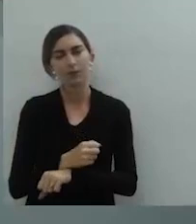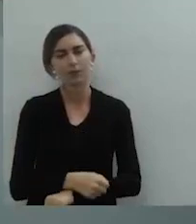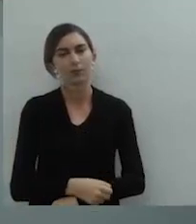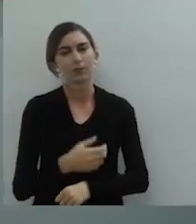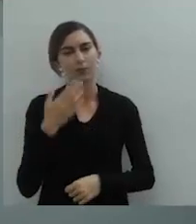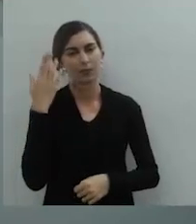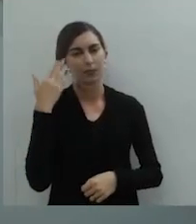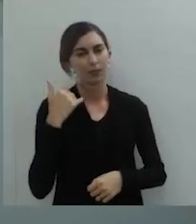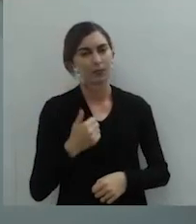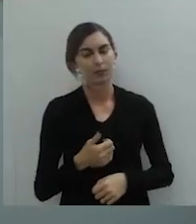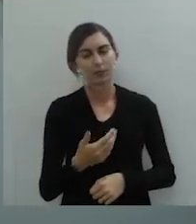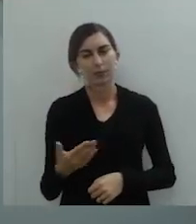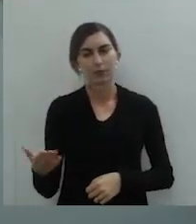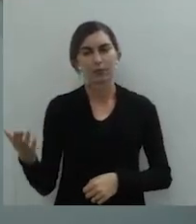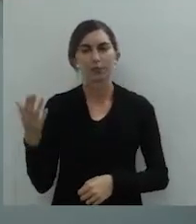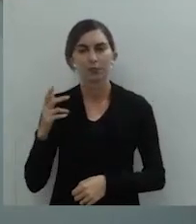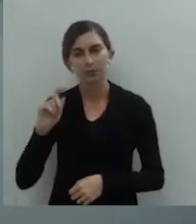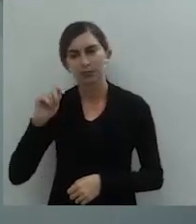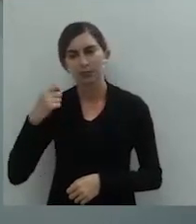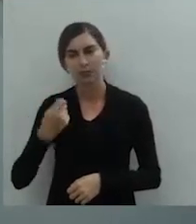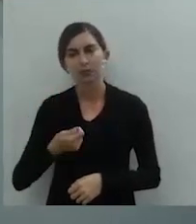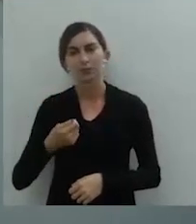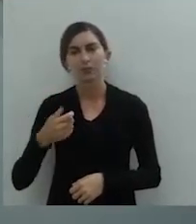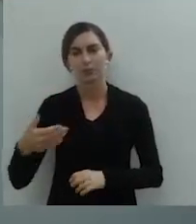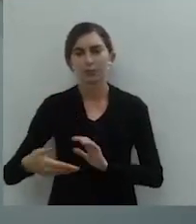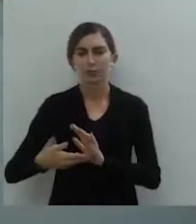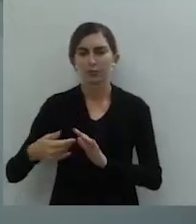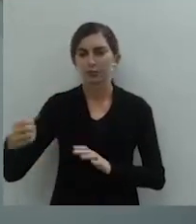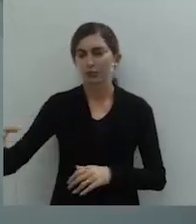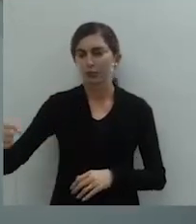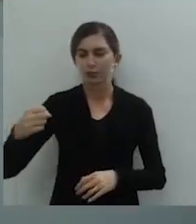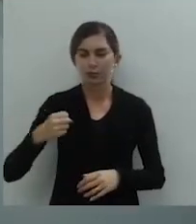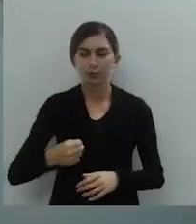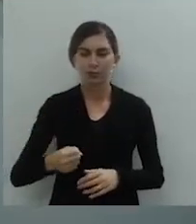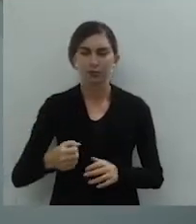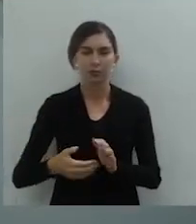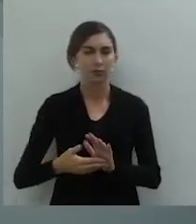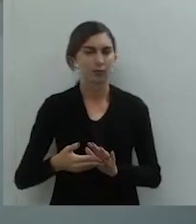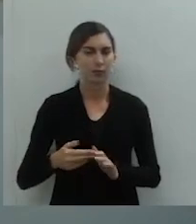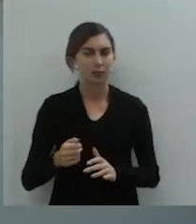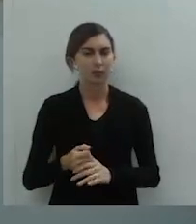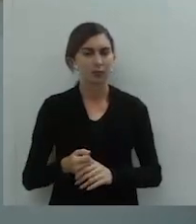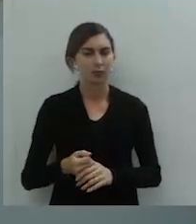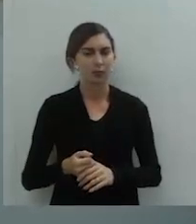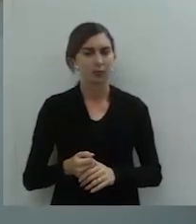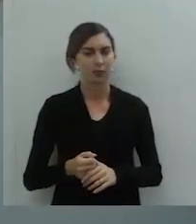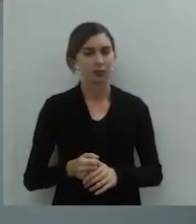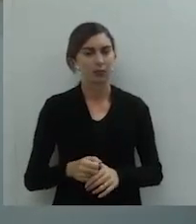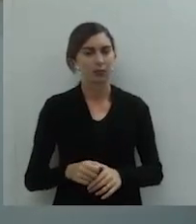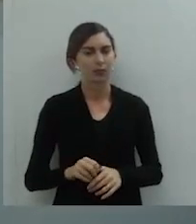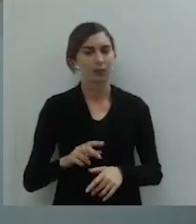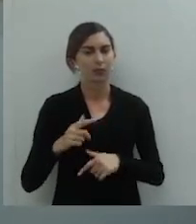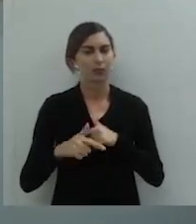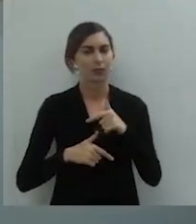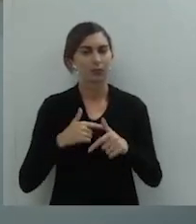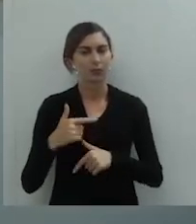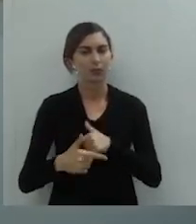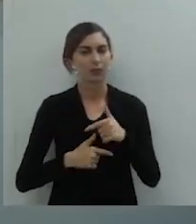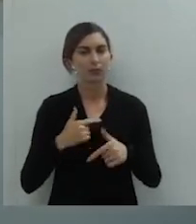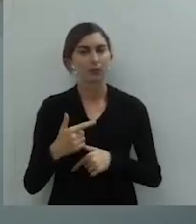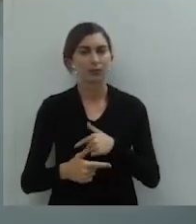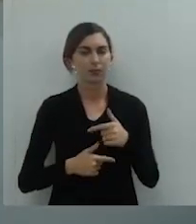gente sabe, né, que o negro ele foi retirado ali da África para um trabalho